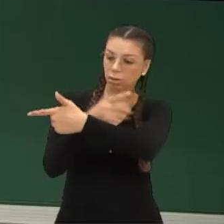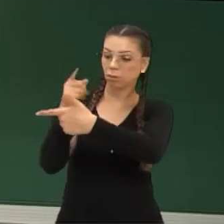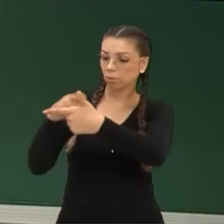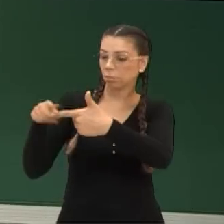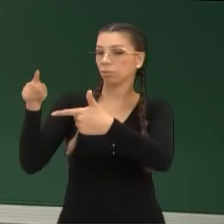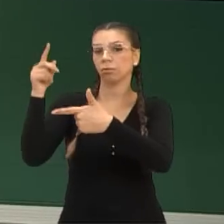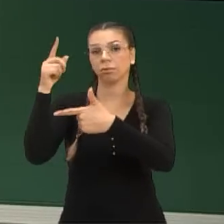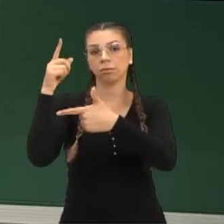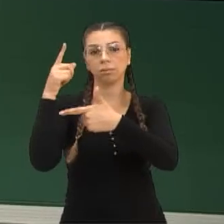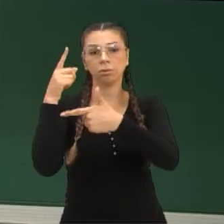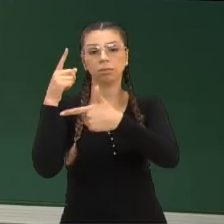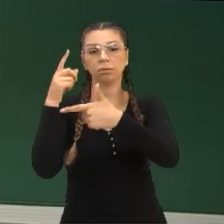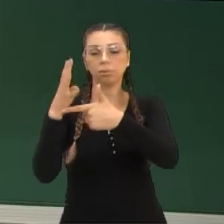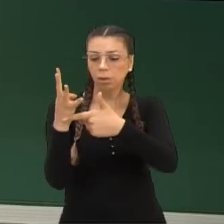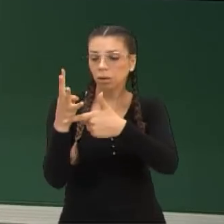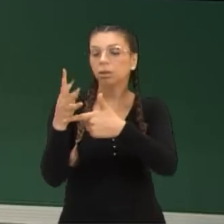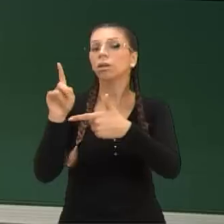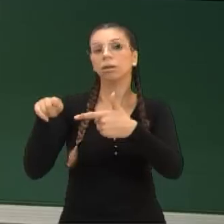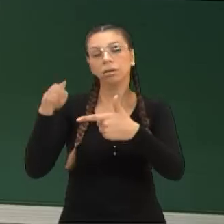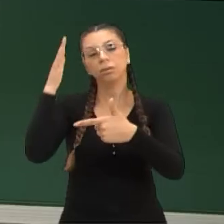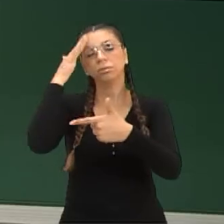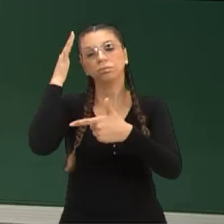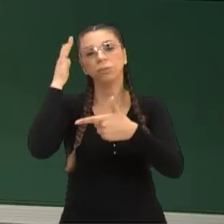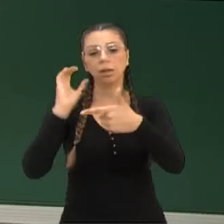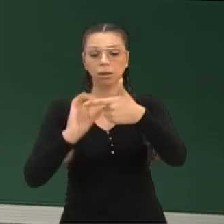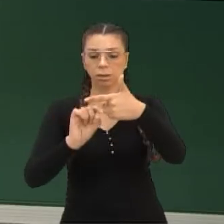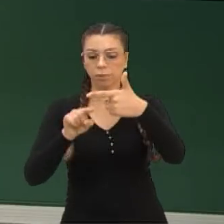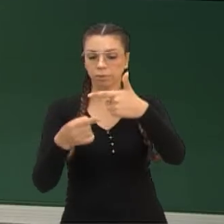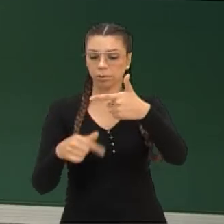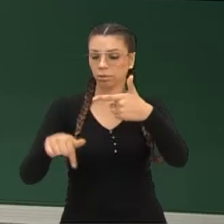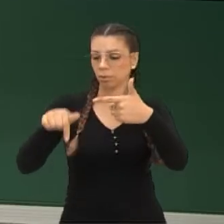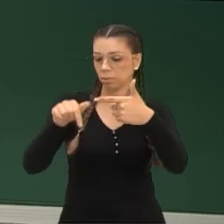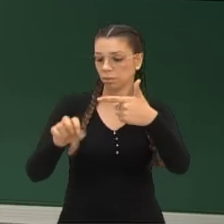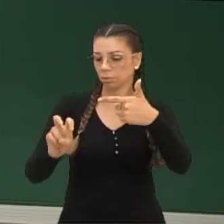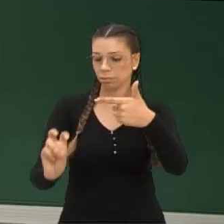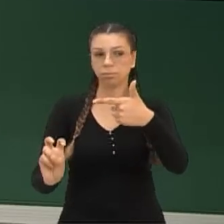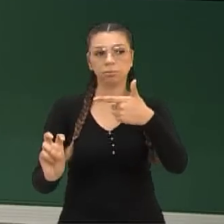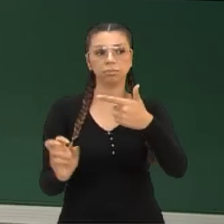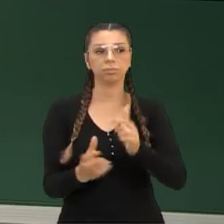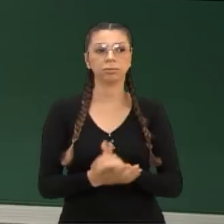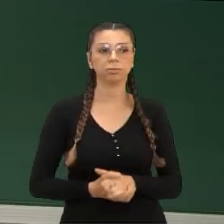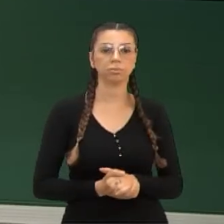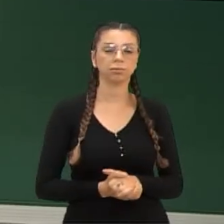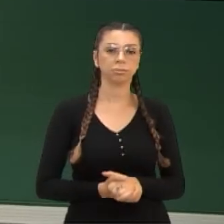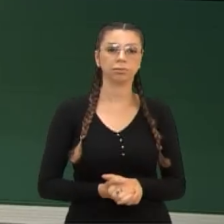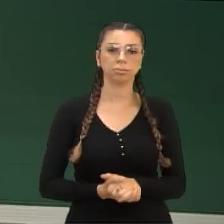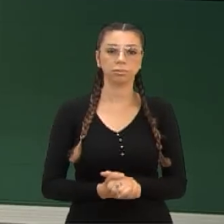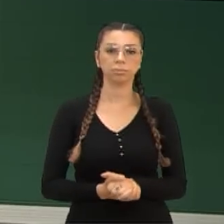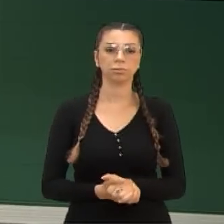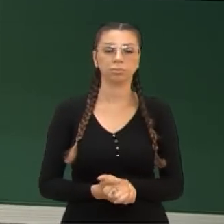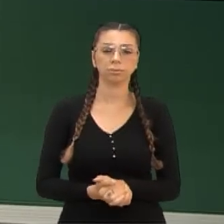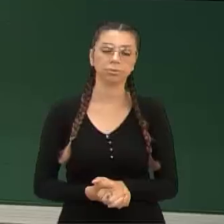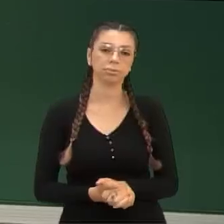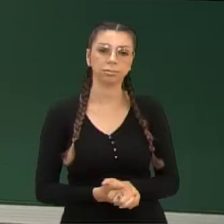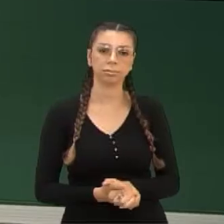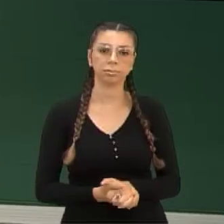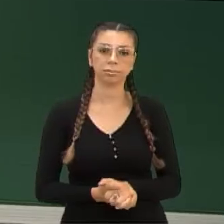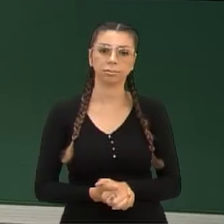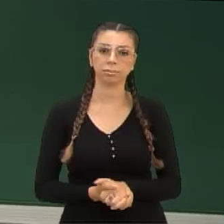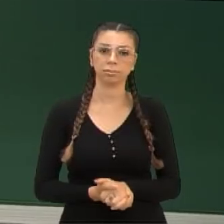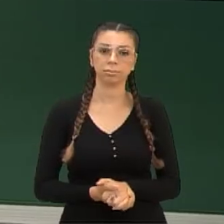sabe que dá 0,75. Então, se eu continuar minha divisão aqui, ó, na casinha dos décimos, vai ficar o